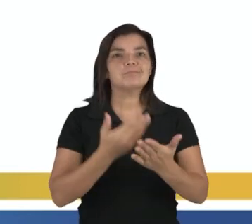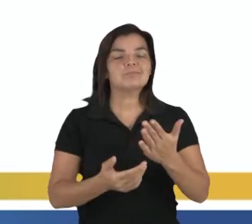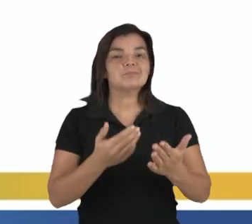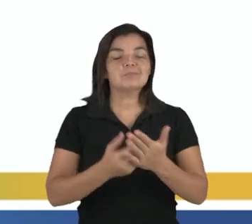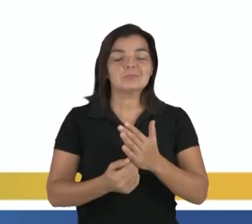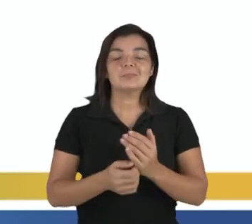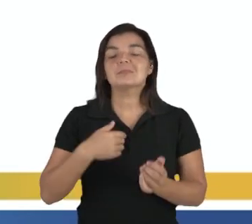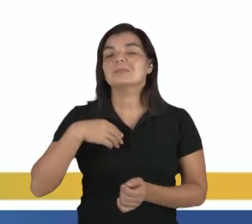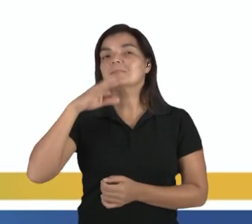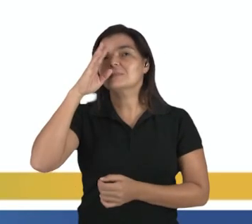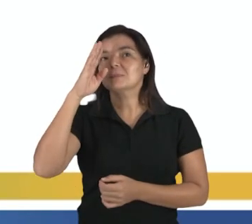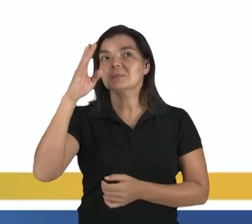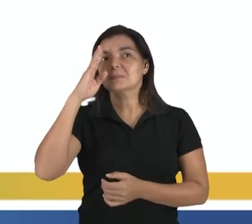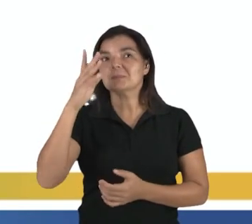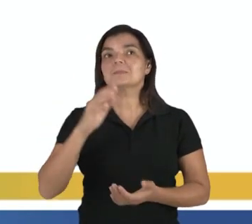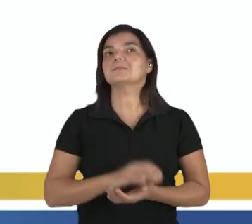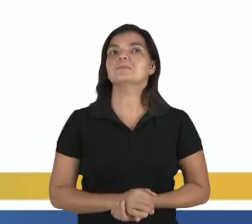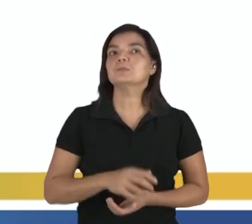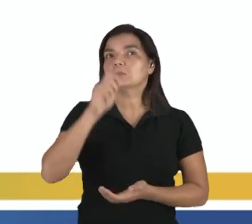a noção do essencial.